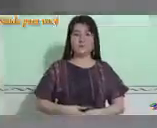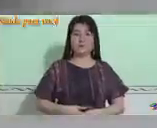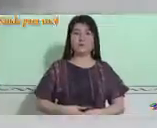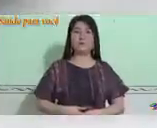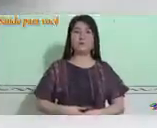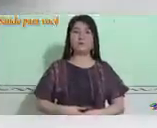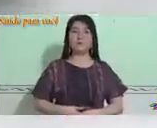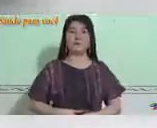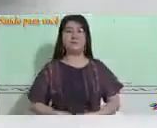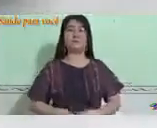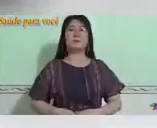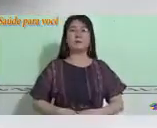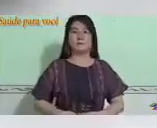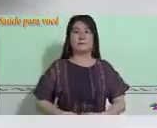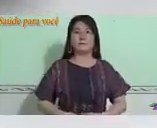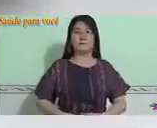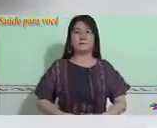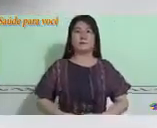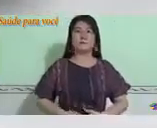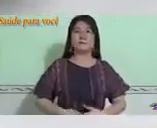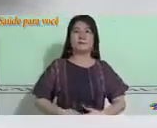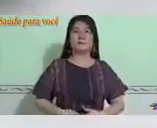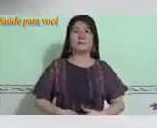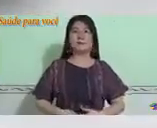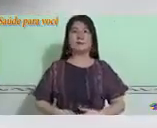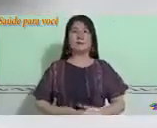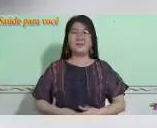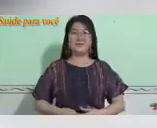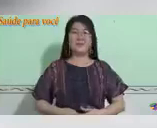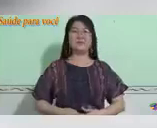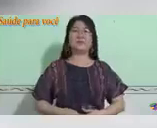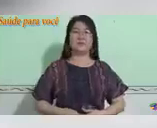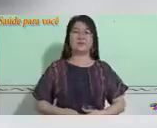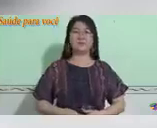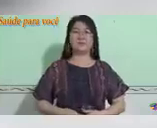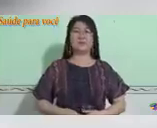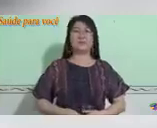está relacionada ao dano cerebral e outras doenças crônicas.